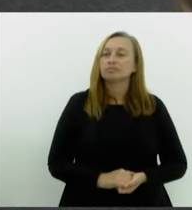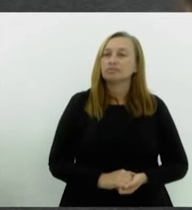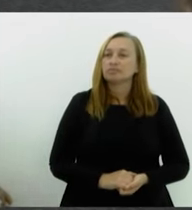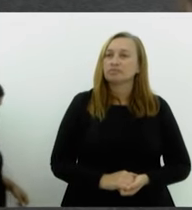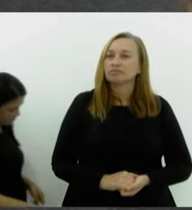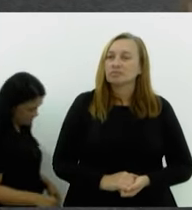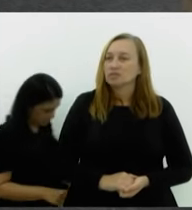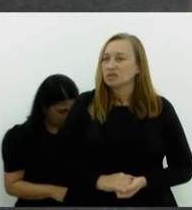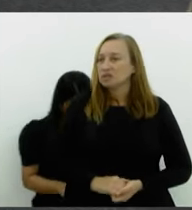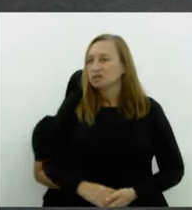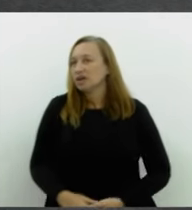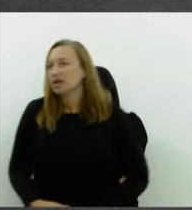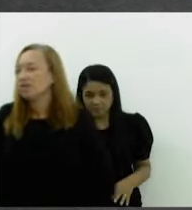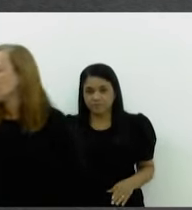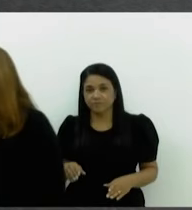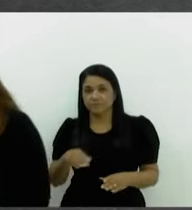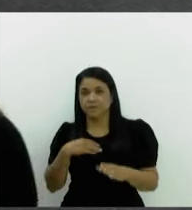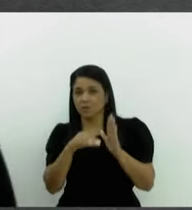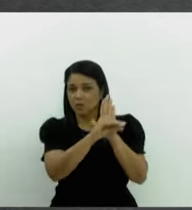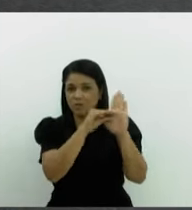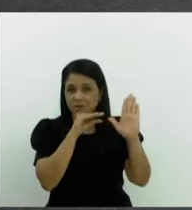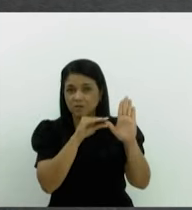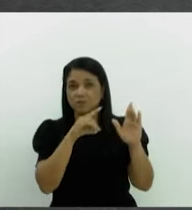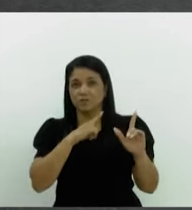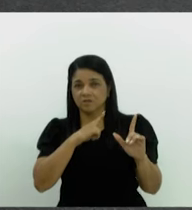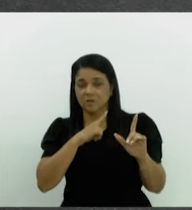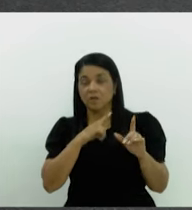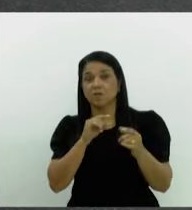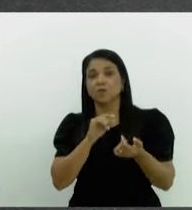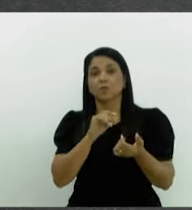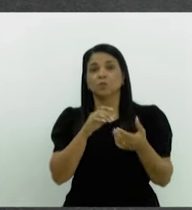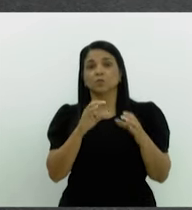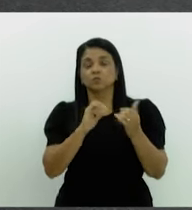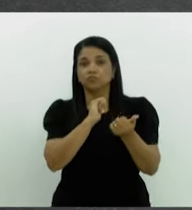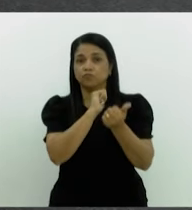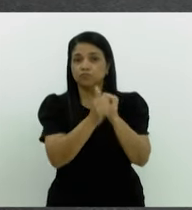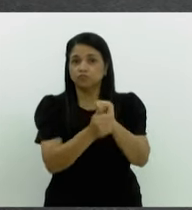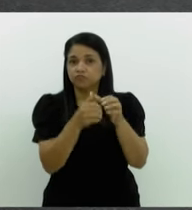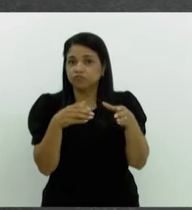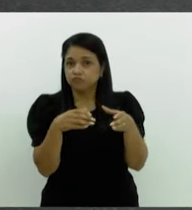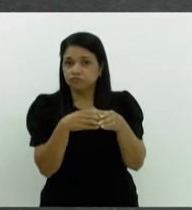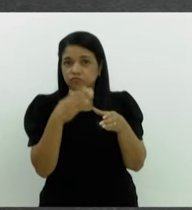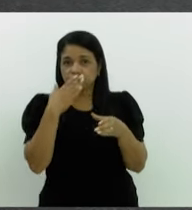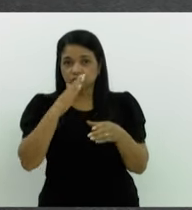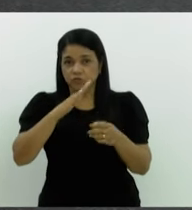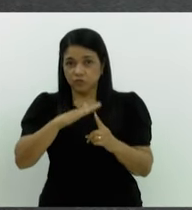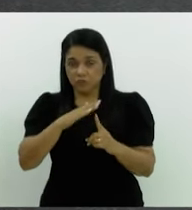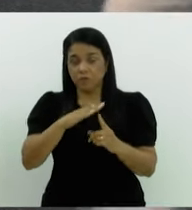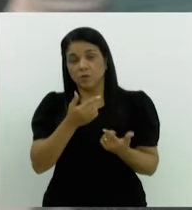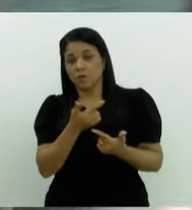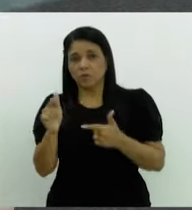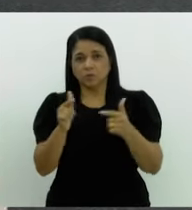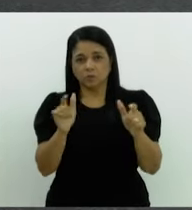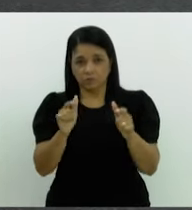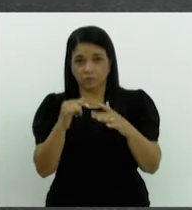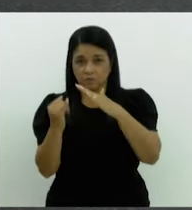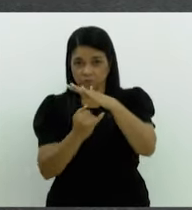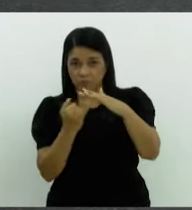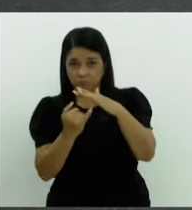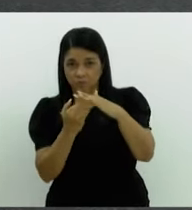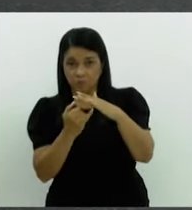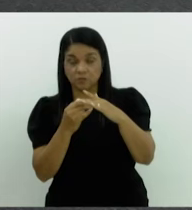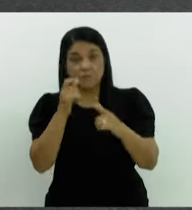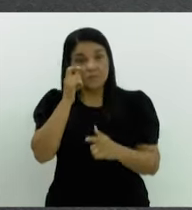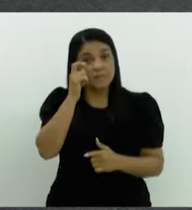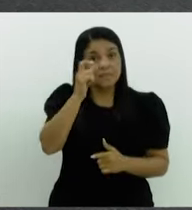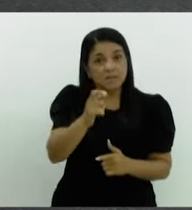um trecho aqui que diz o seguinte: os clubes de futebol, as agremiações e outras entidades que tiverem o